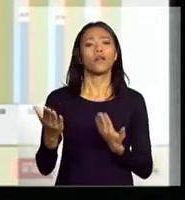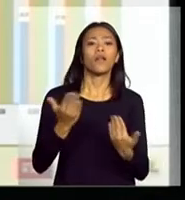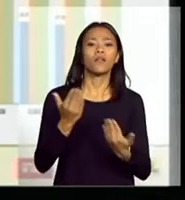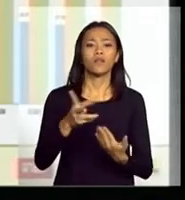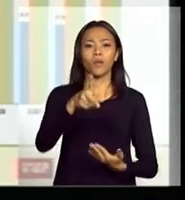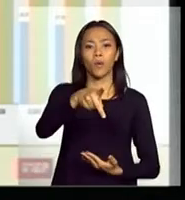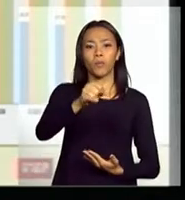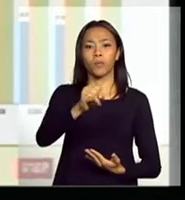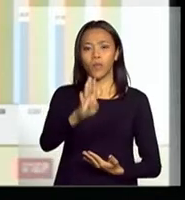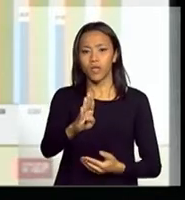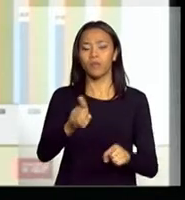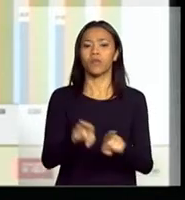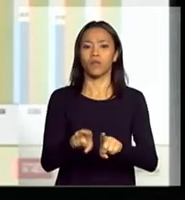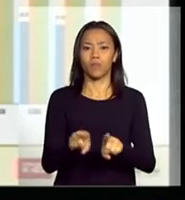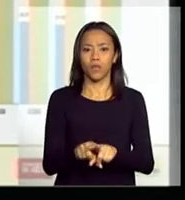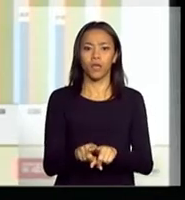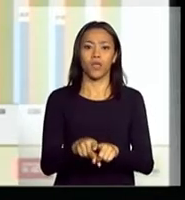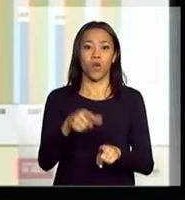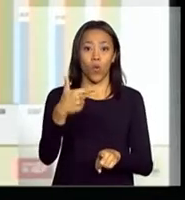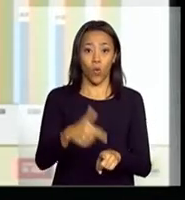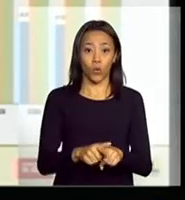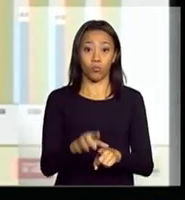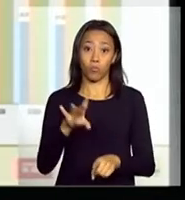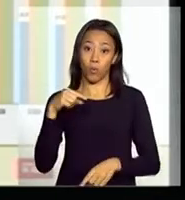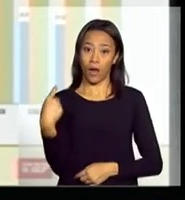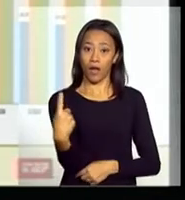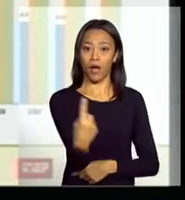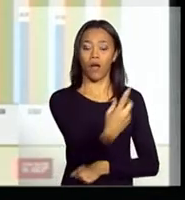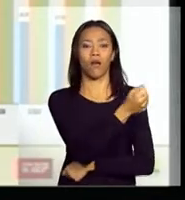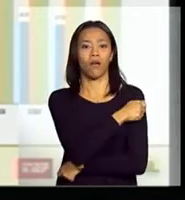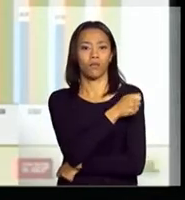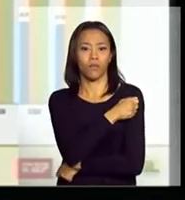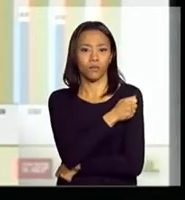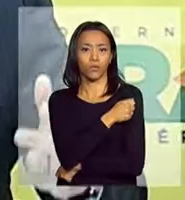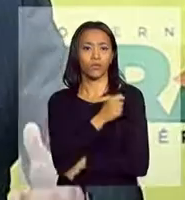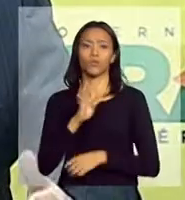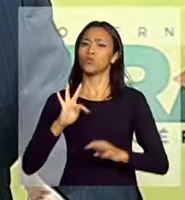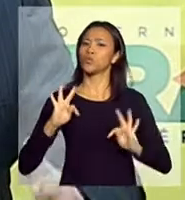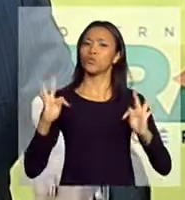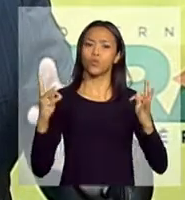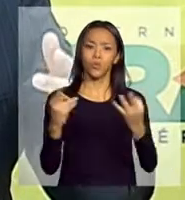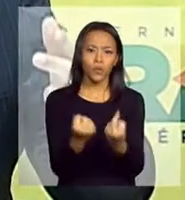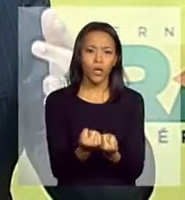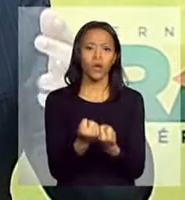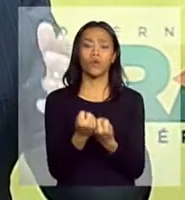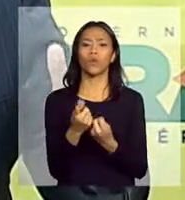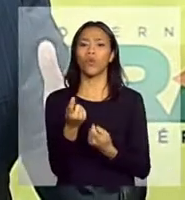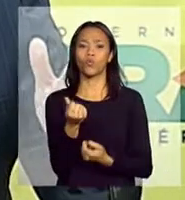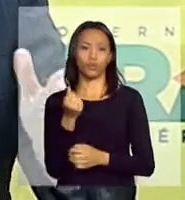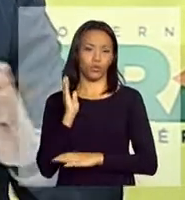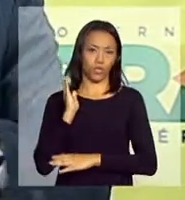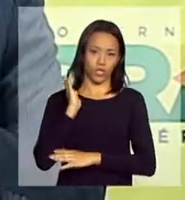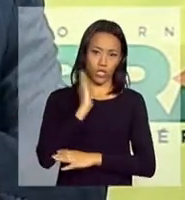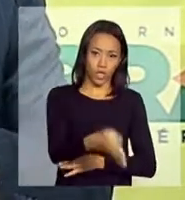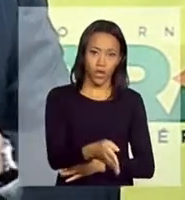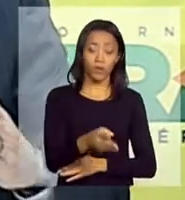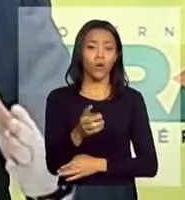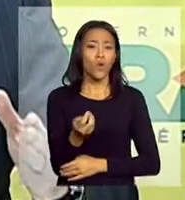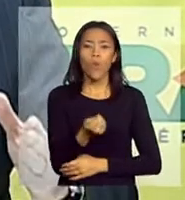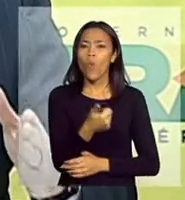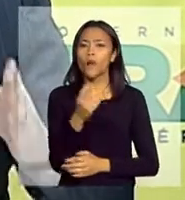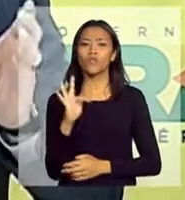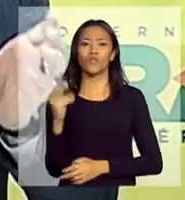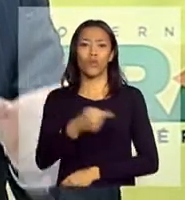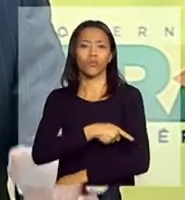relação ao PIB tá crescendo fortemente per capita por estudante o tanto Total contra o direto tá crescendo em paz e